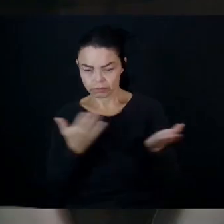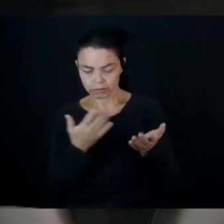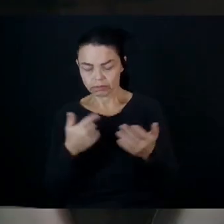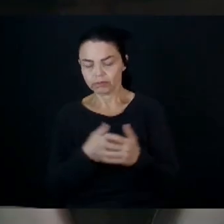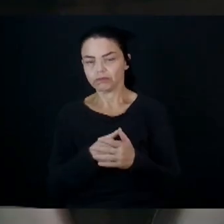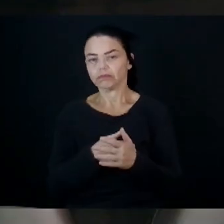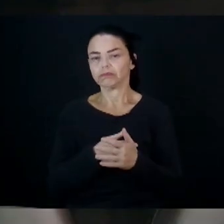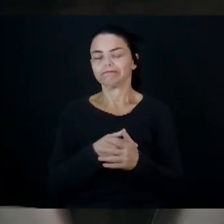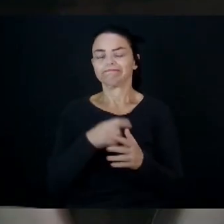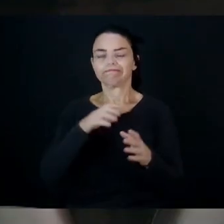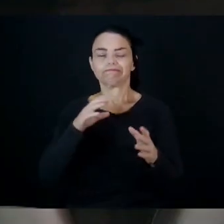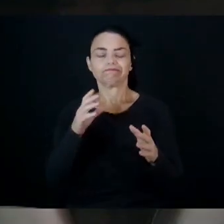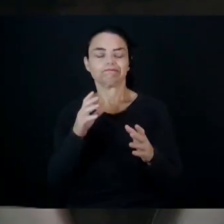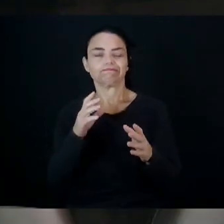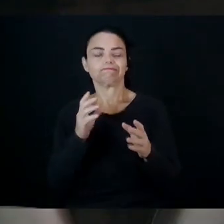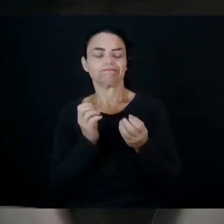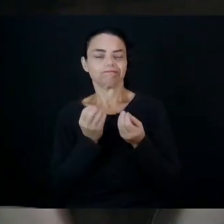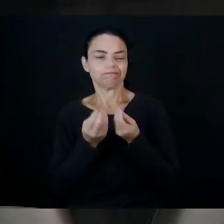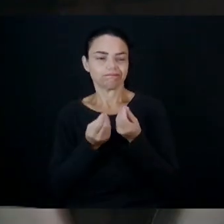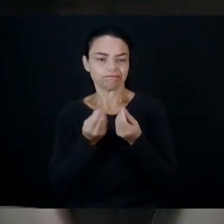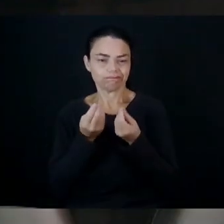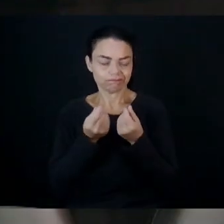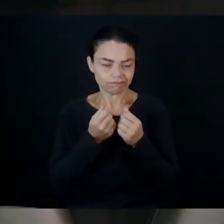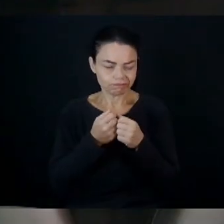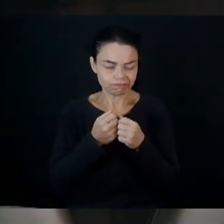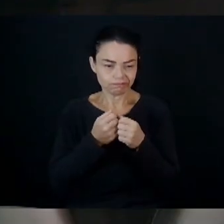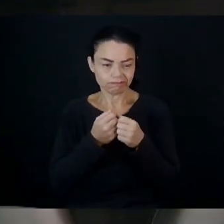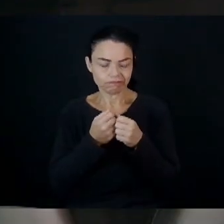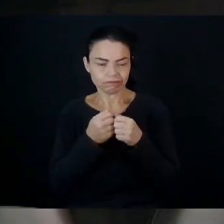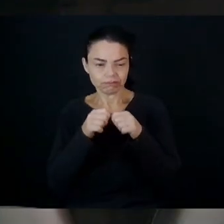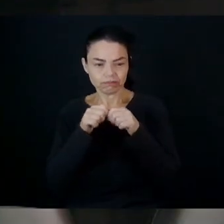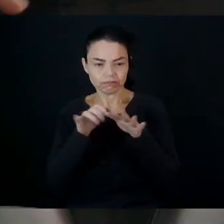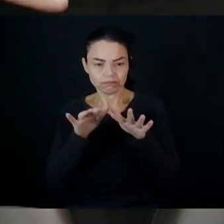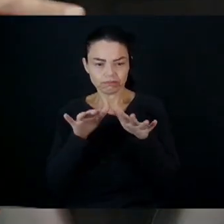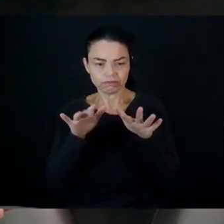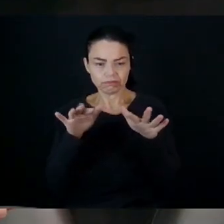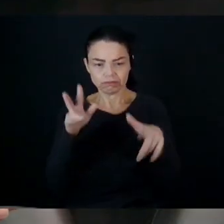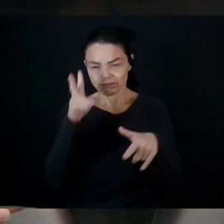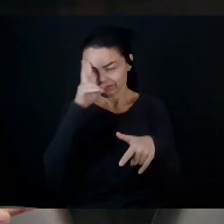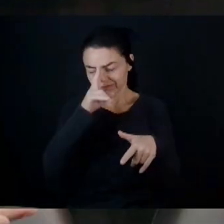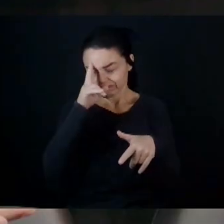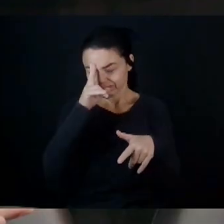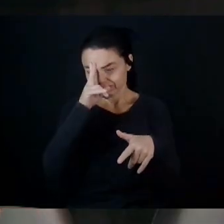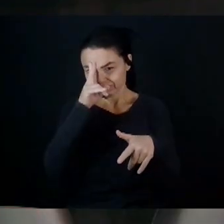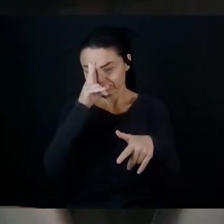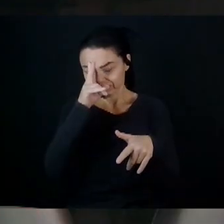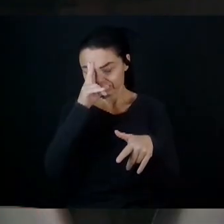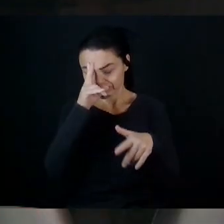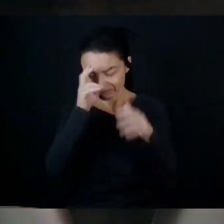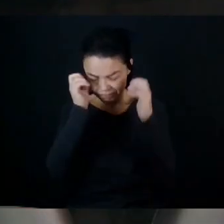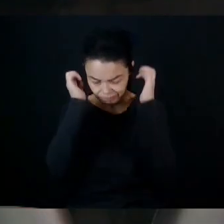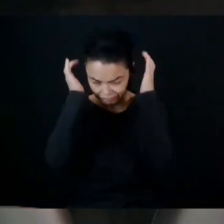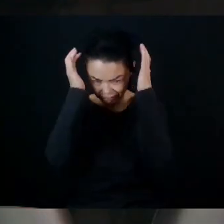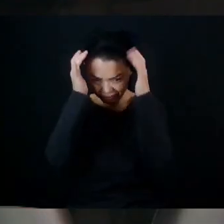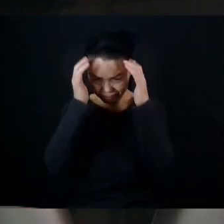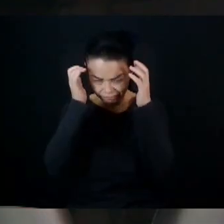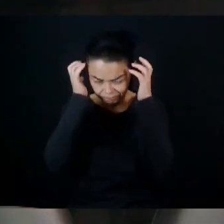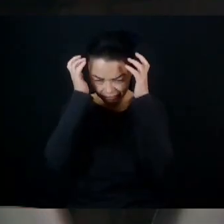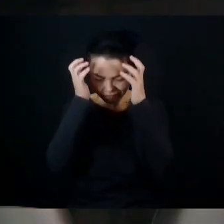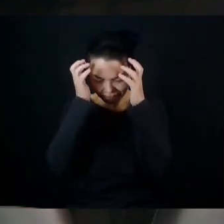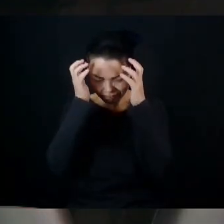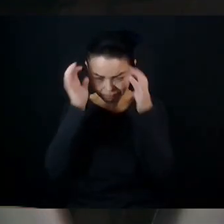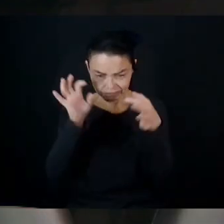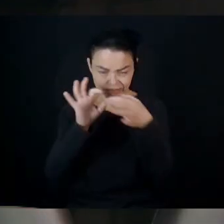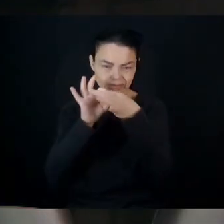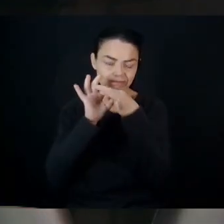vai deixando, vai espalhando aquela memória mais no cérebro. Você conecta